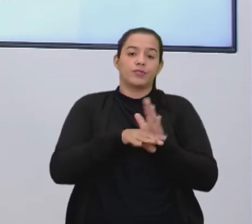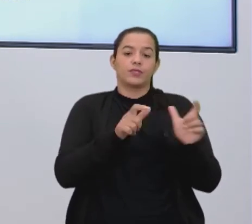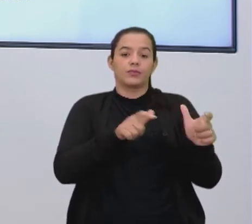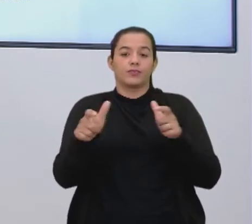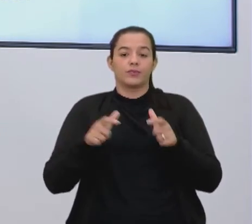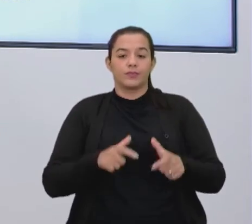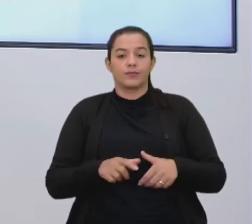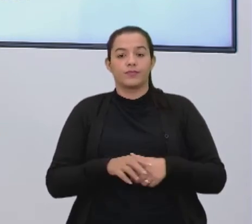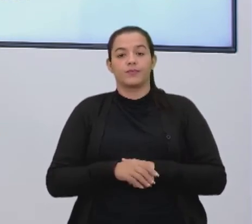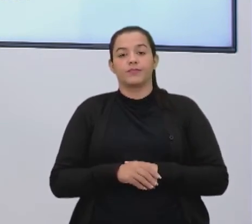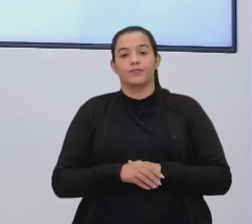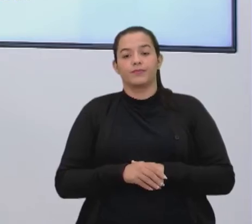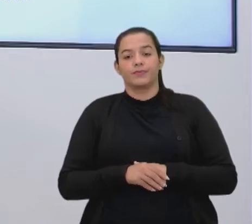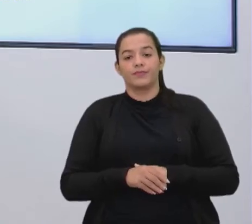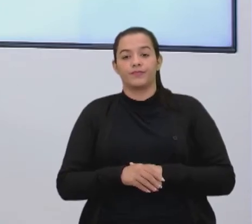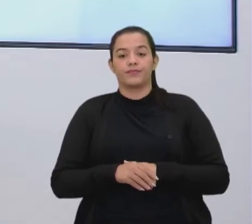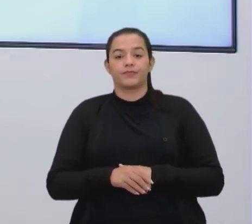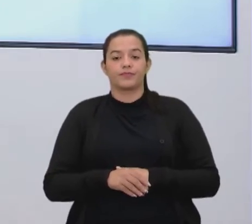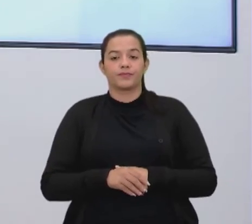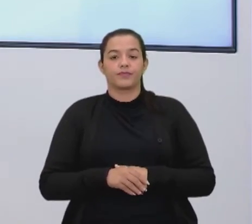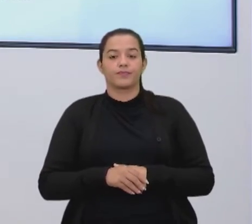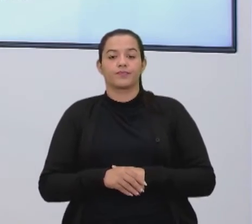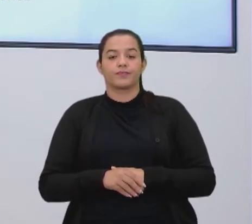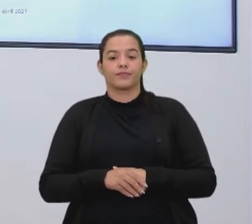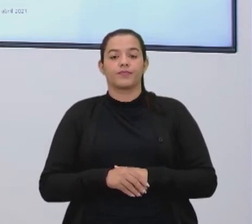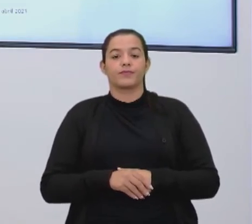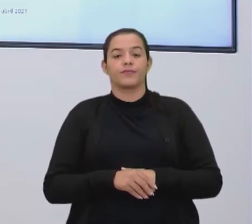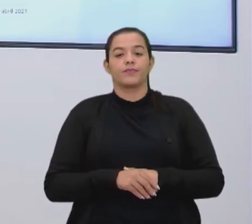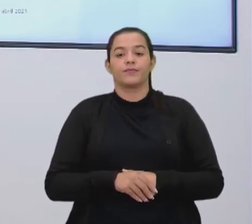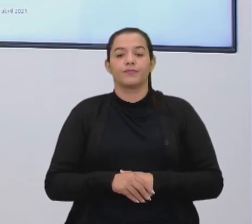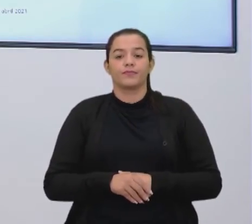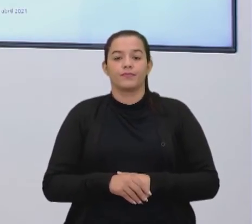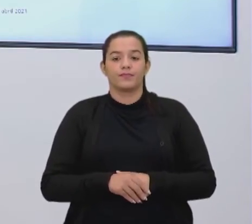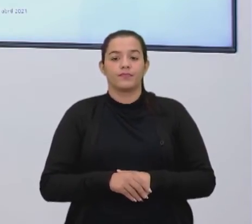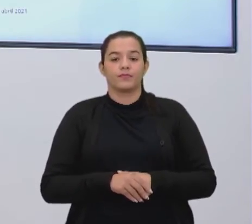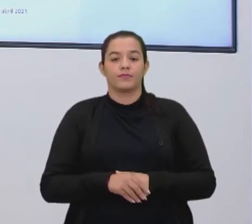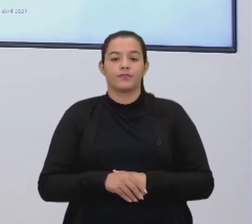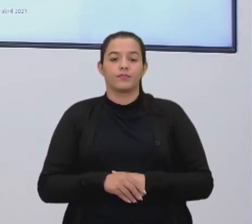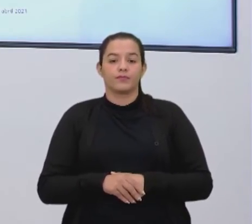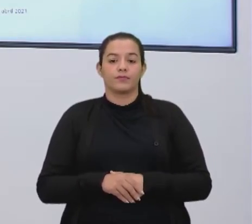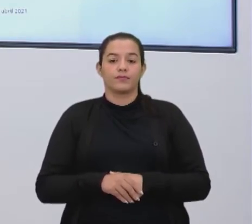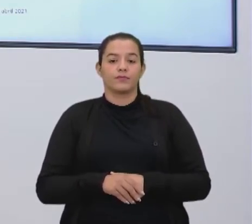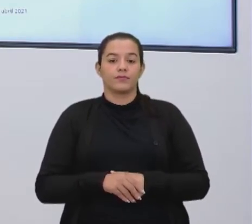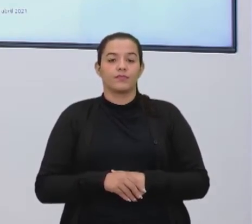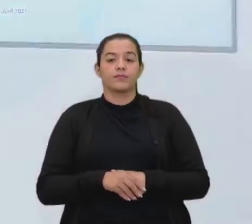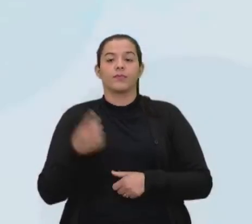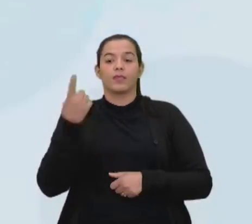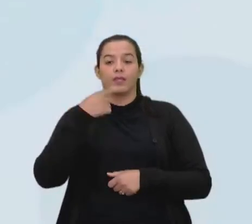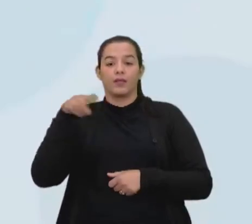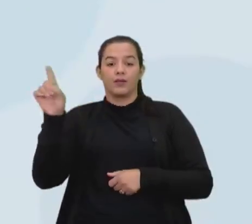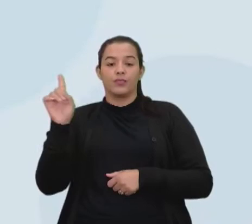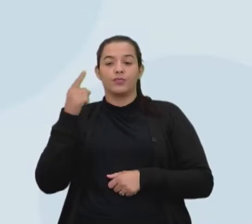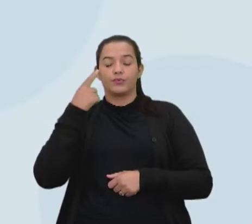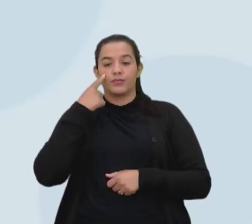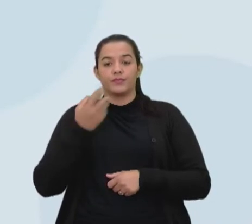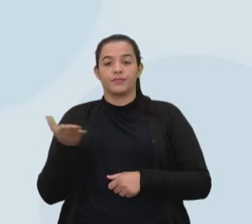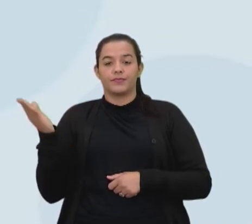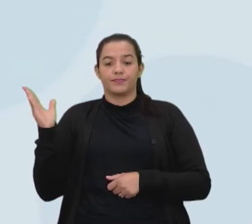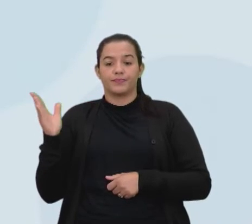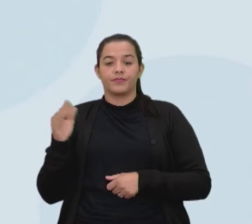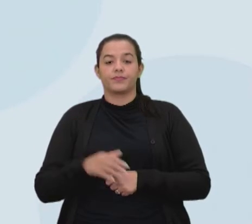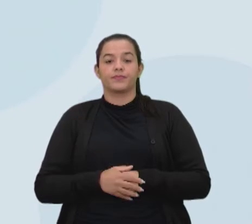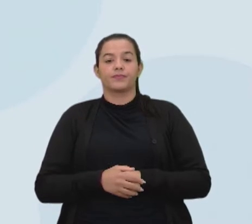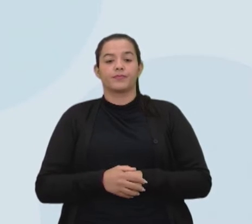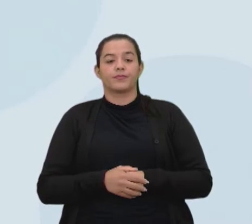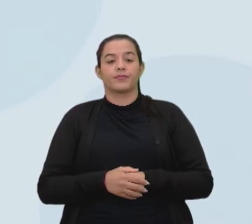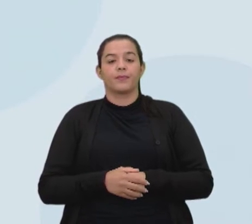lugares, tá? E a última, que eu voltei porque eu sou torta, mas a última notícia vai aparecer para vocês.